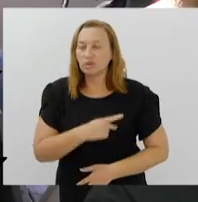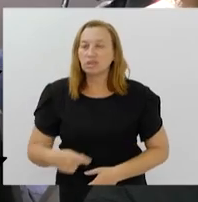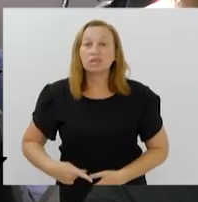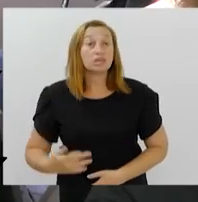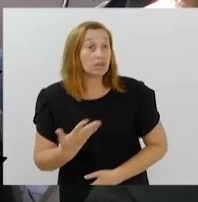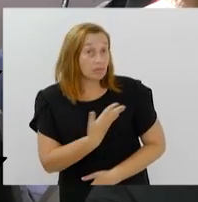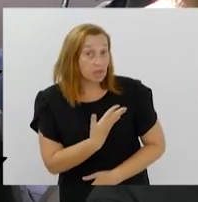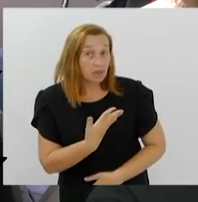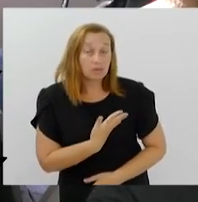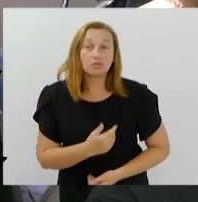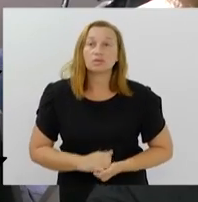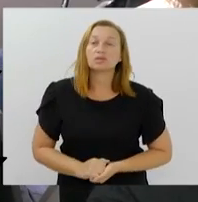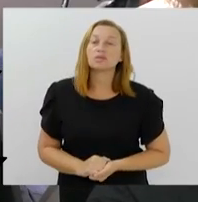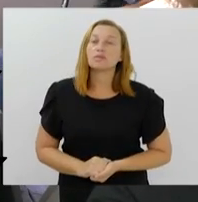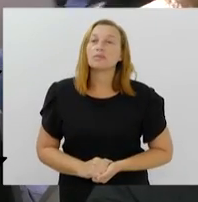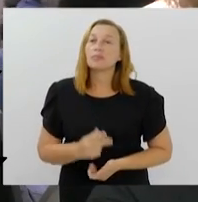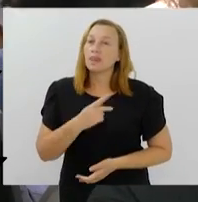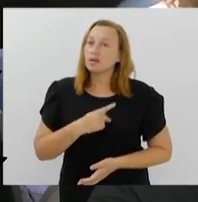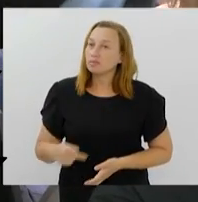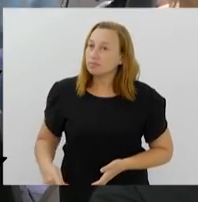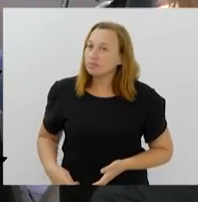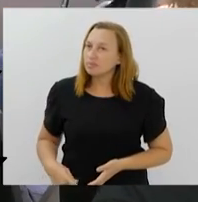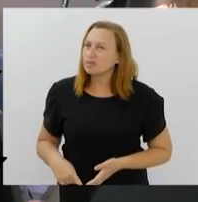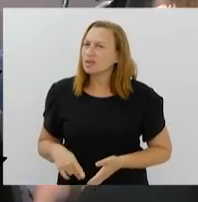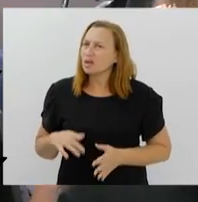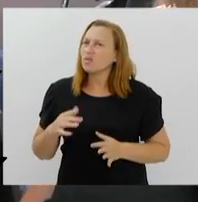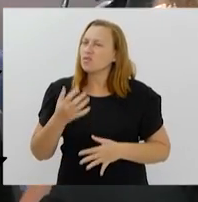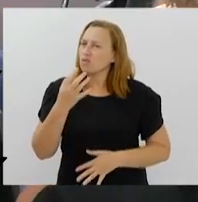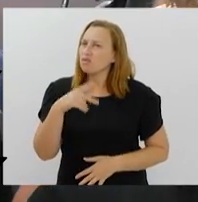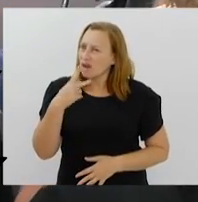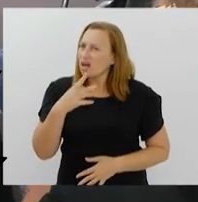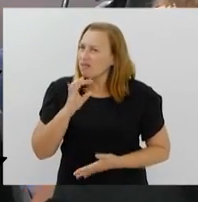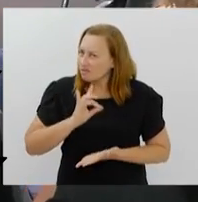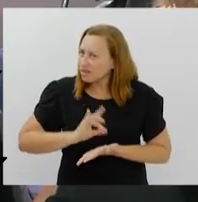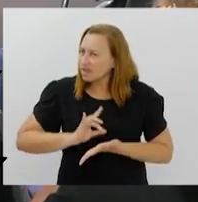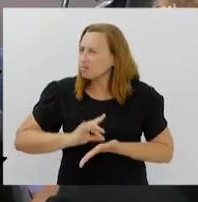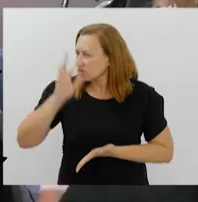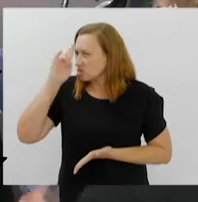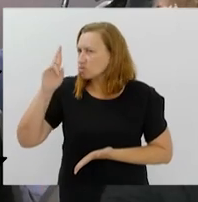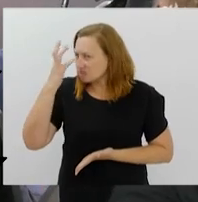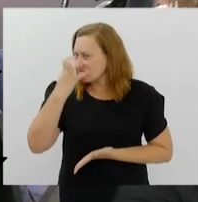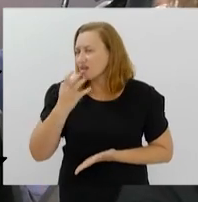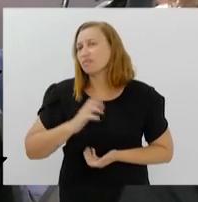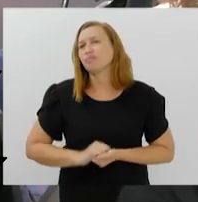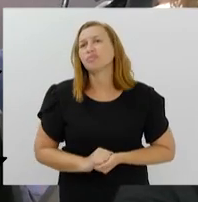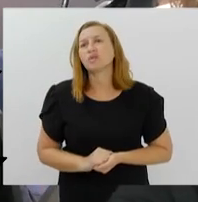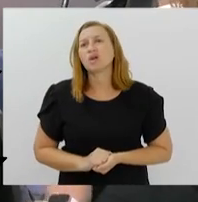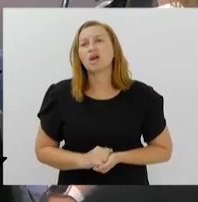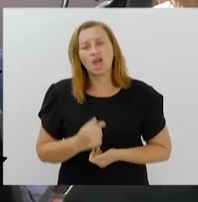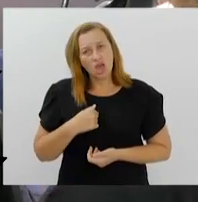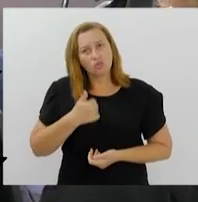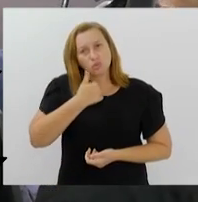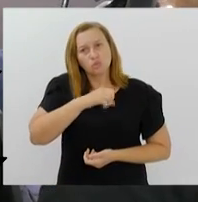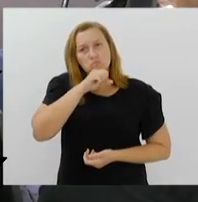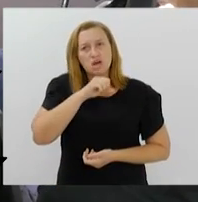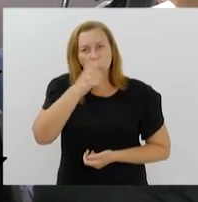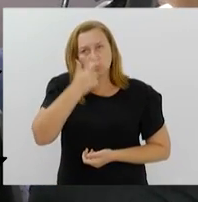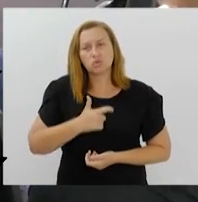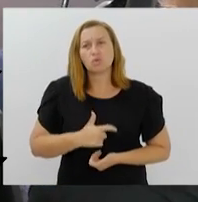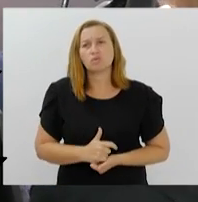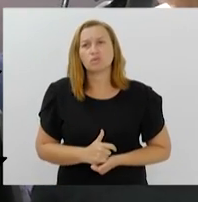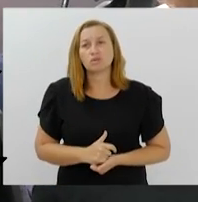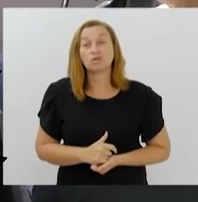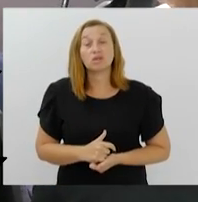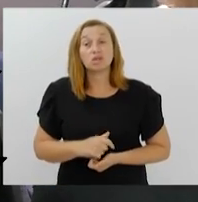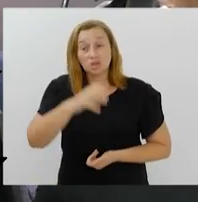colegas e Presidente eu vou eu vou ser bem sincera ao Senhor eh eu sou mãe eu